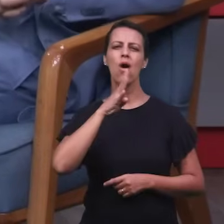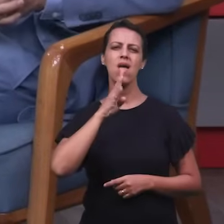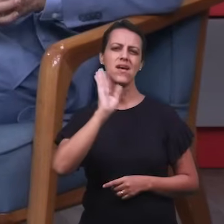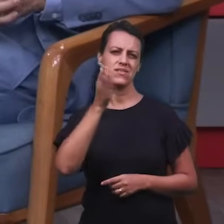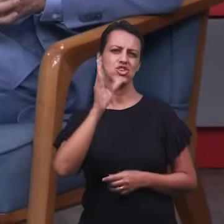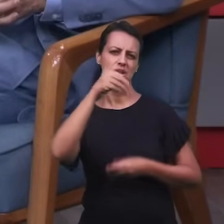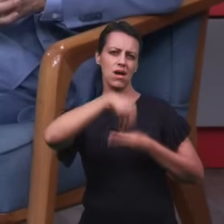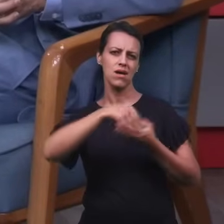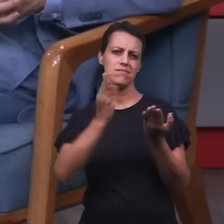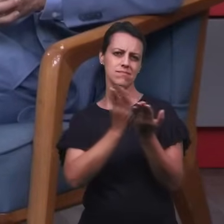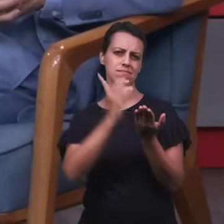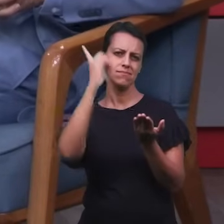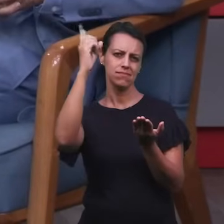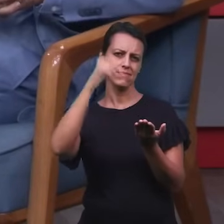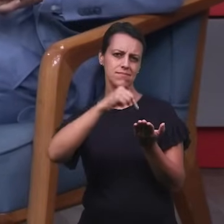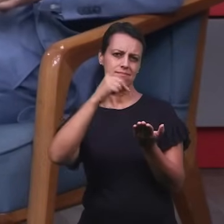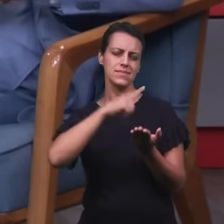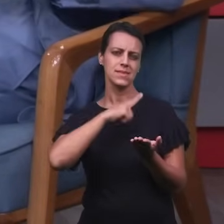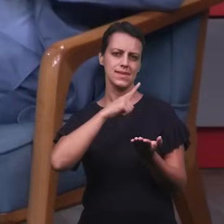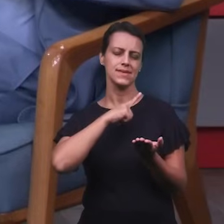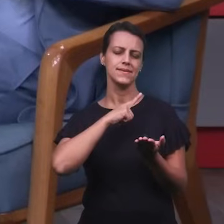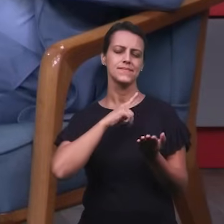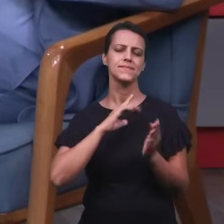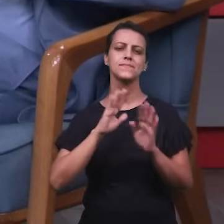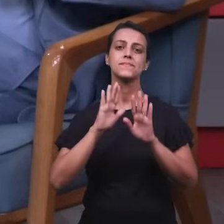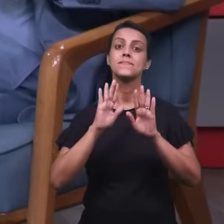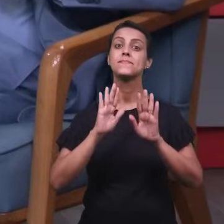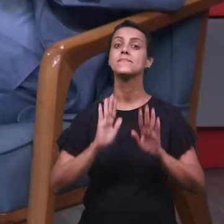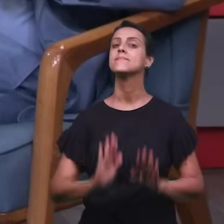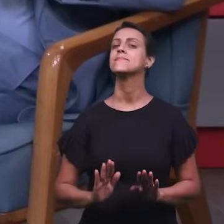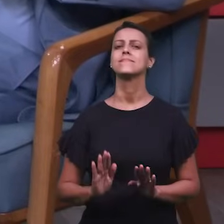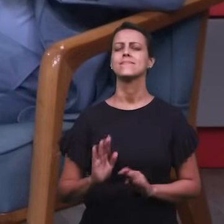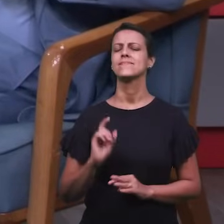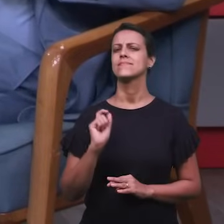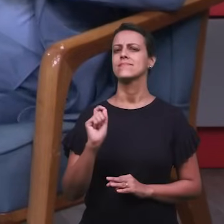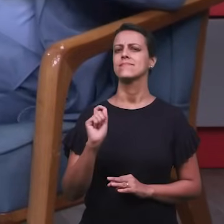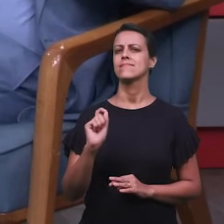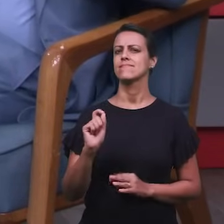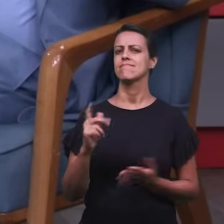texto bíblico. Mas o que aconteceu